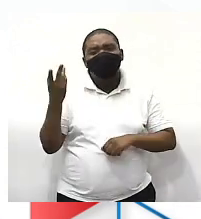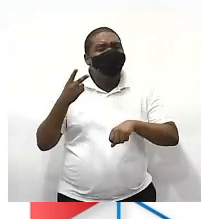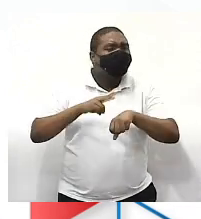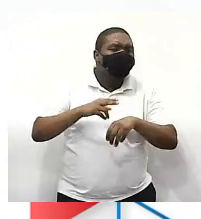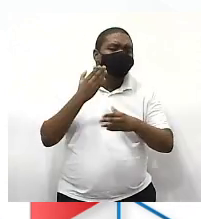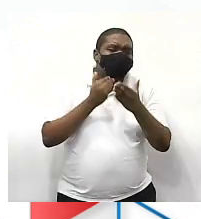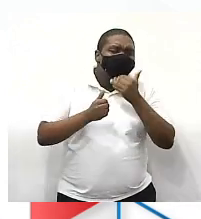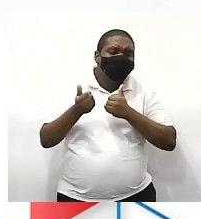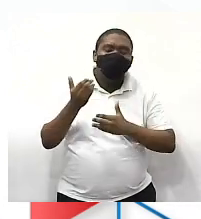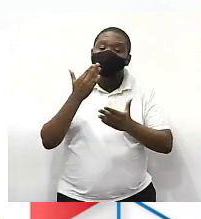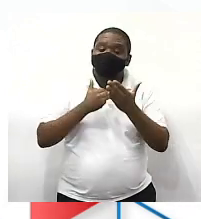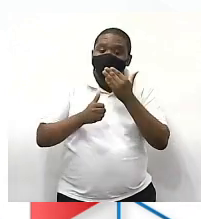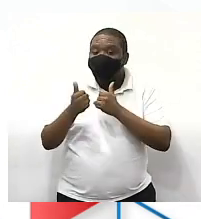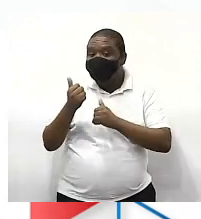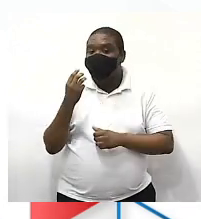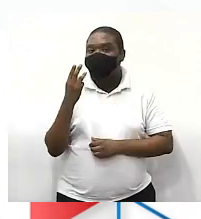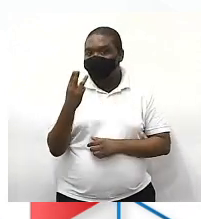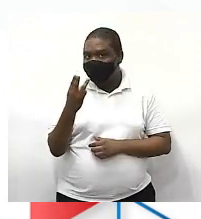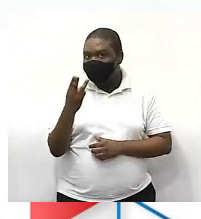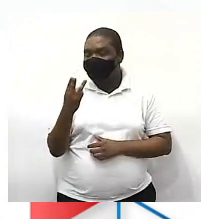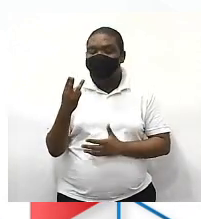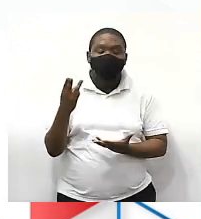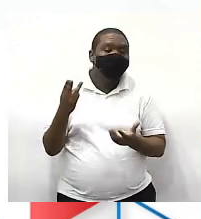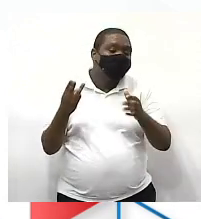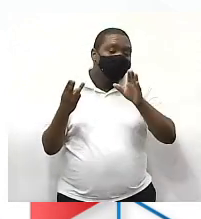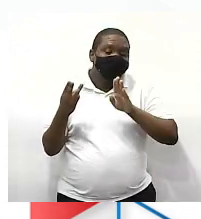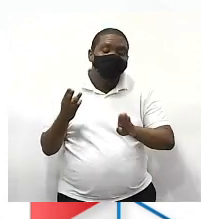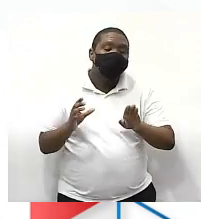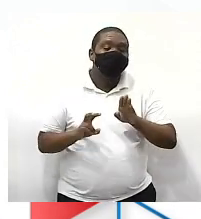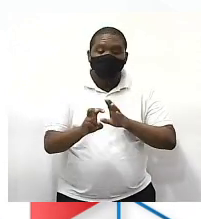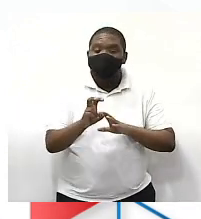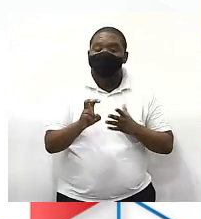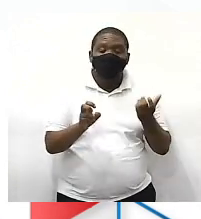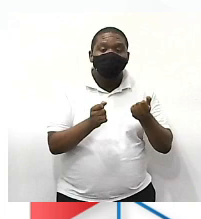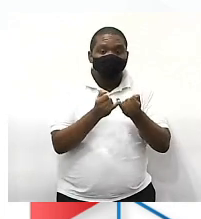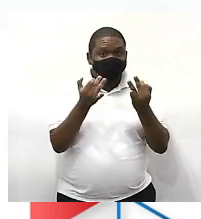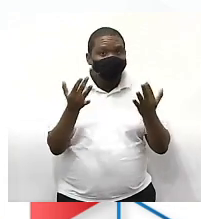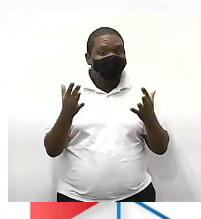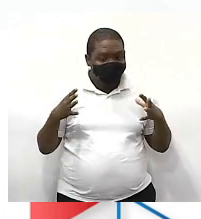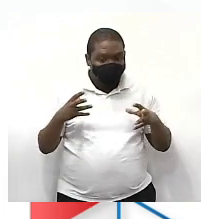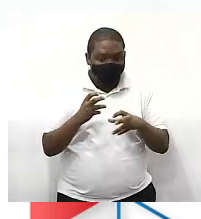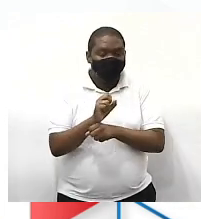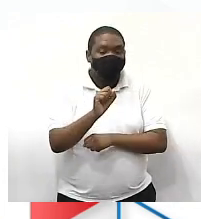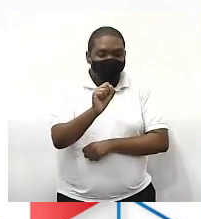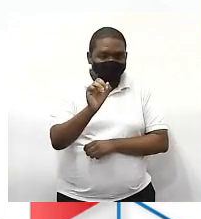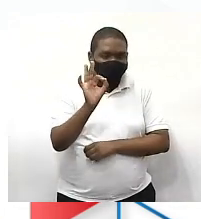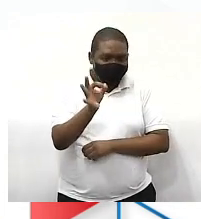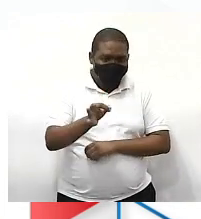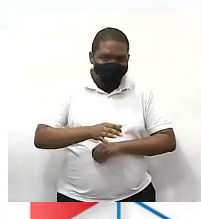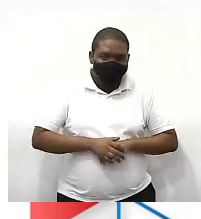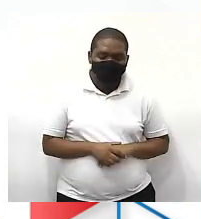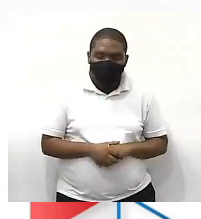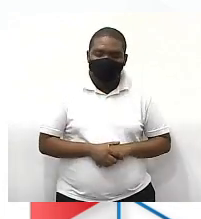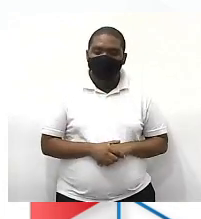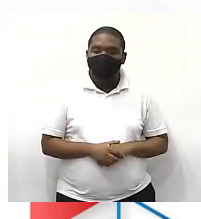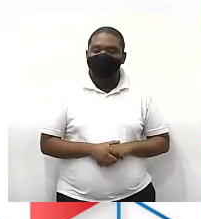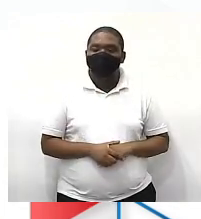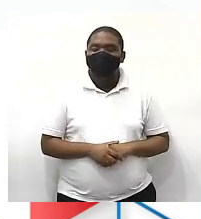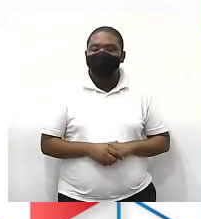comeram? Eles comeram 3. E quantos sobraram? 5. De quanto? Dos 8. Tá tranquilo? Vamos lá